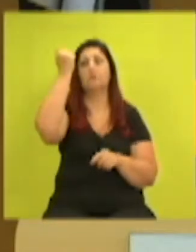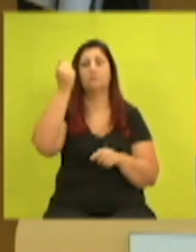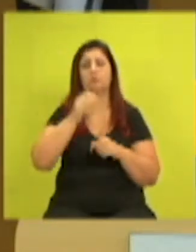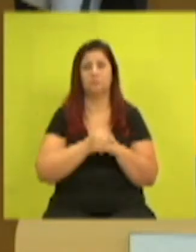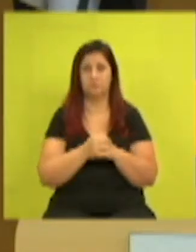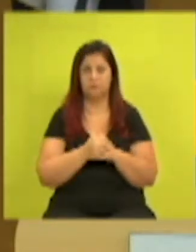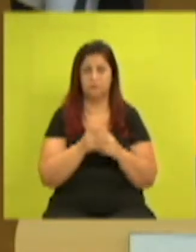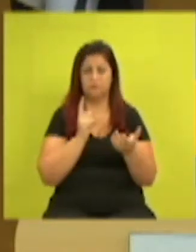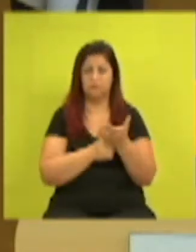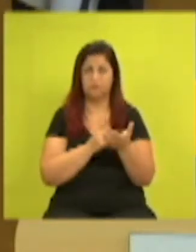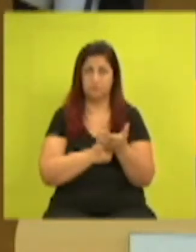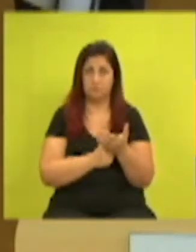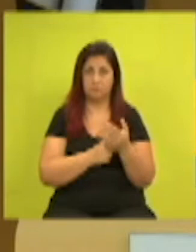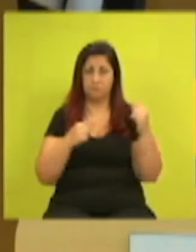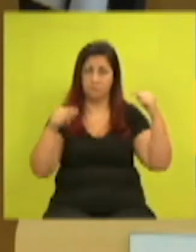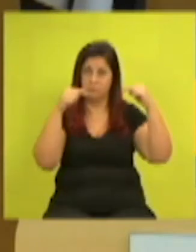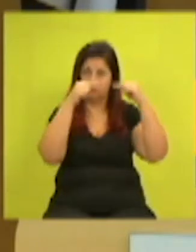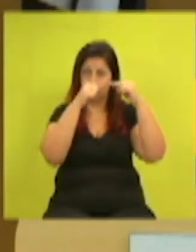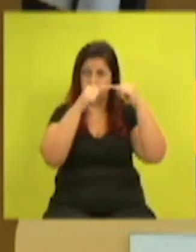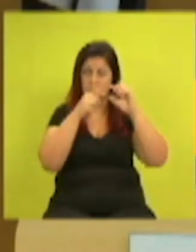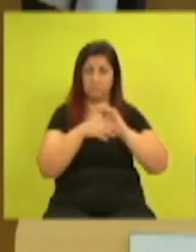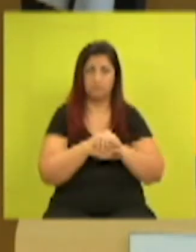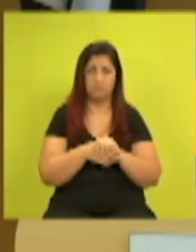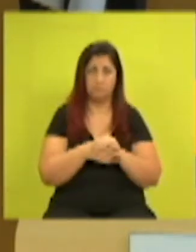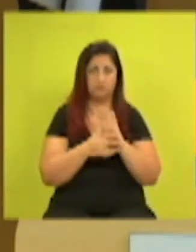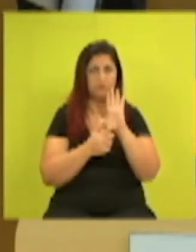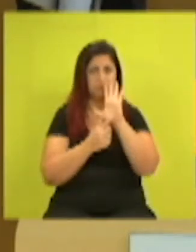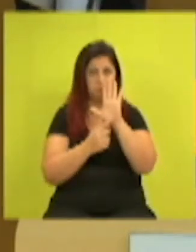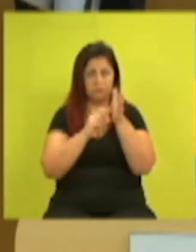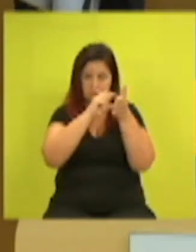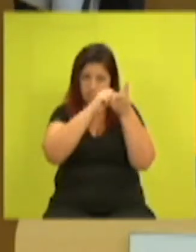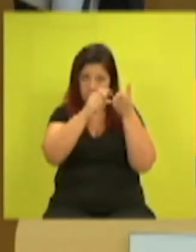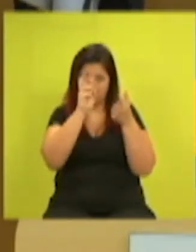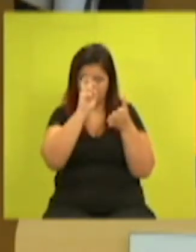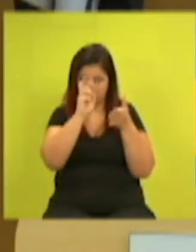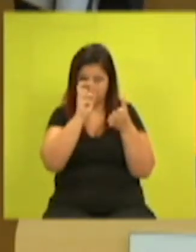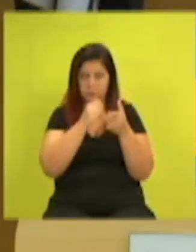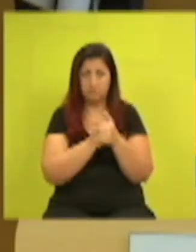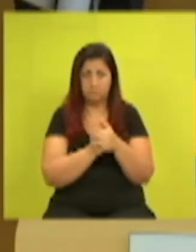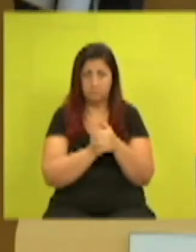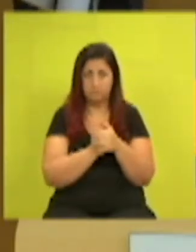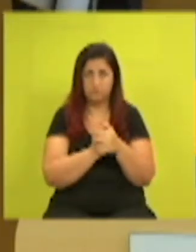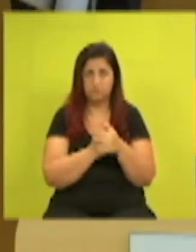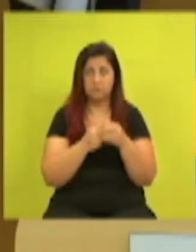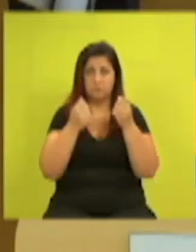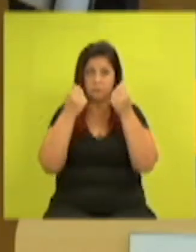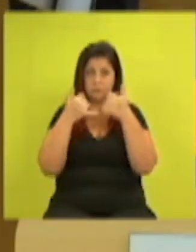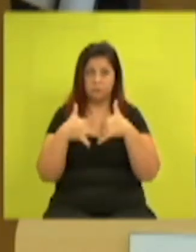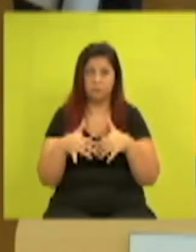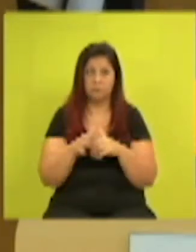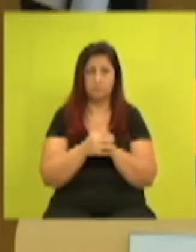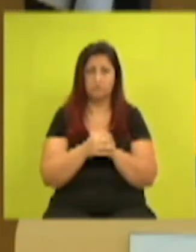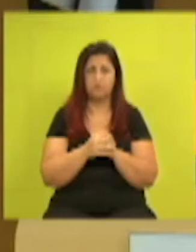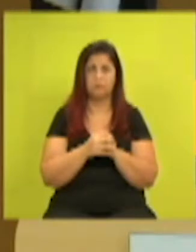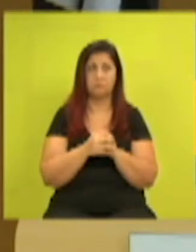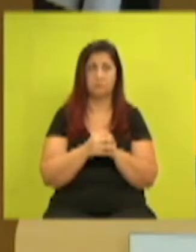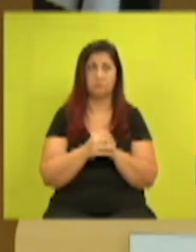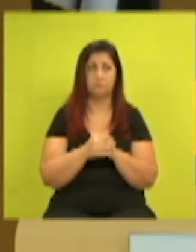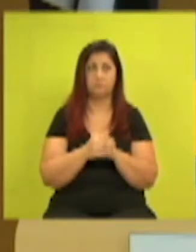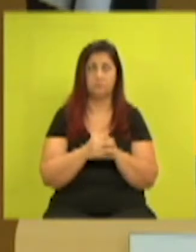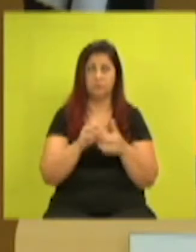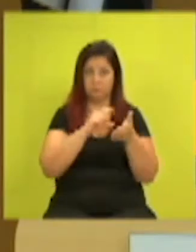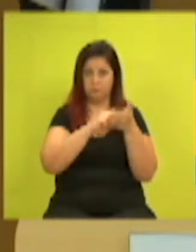presente projeto ele tem como objetivo de abarcar o inciso 5, artigo 32 do Regimento Interno da Câmara de Jacareí e